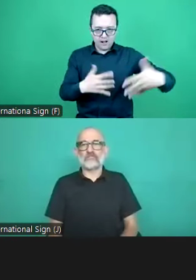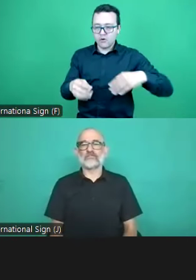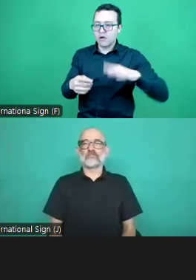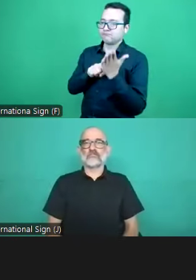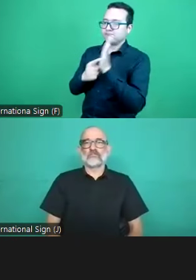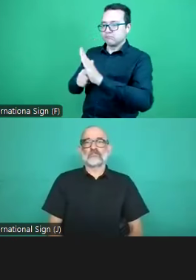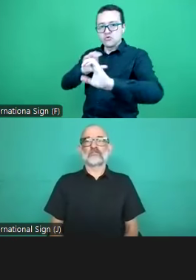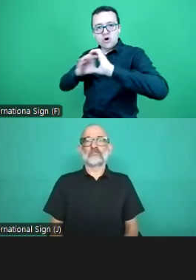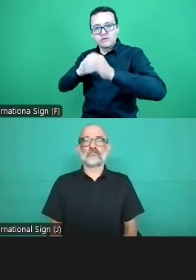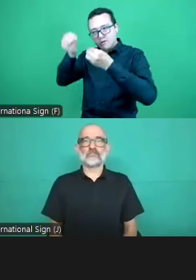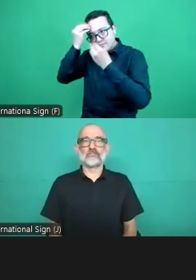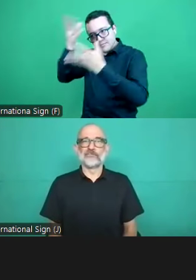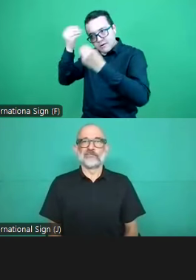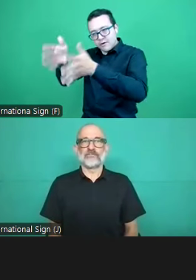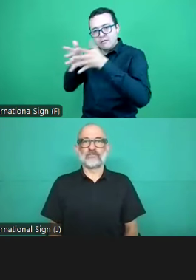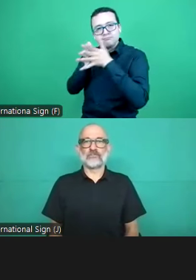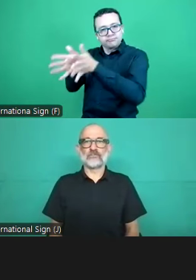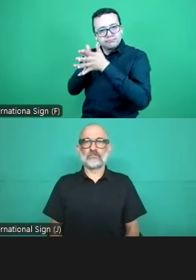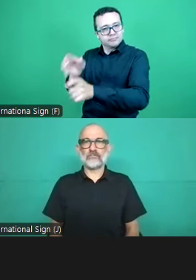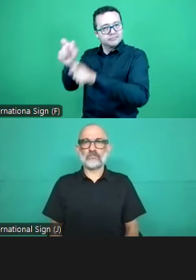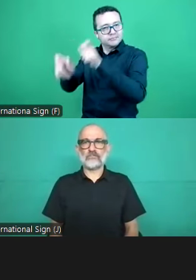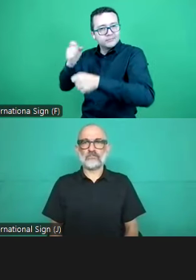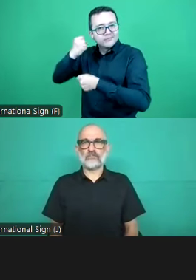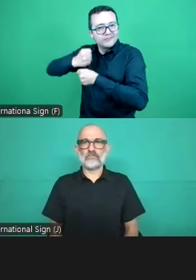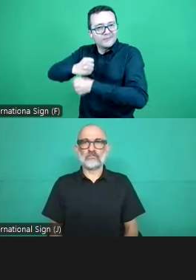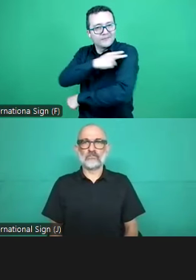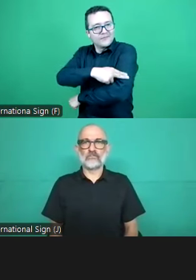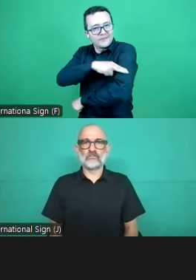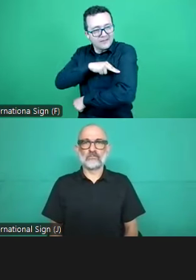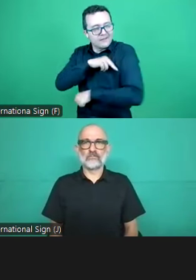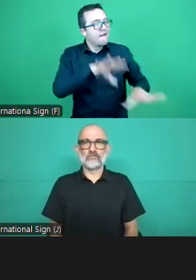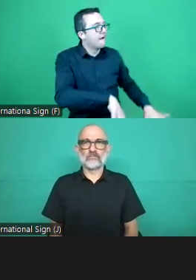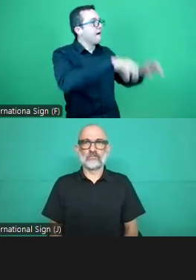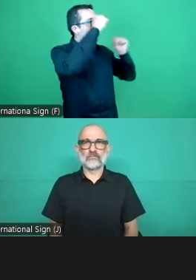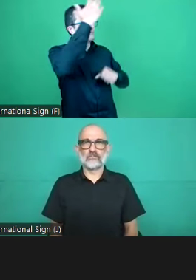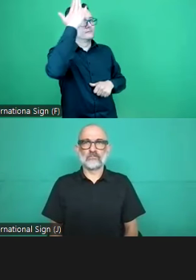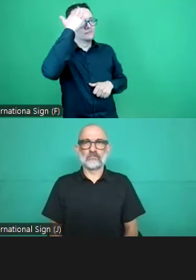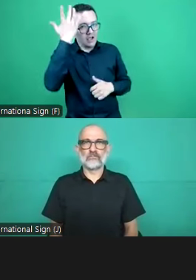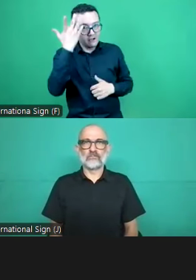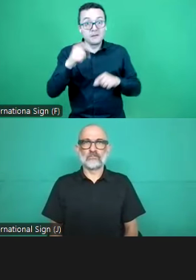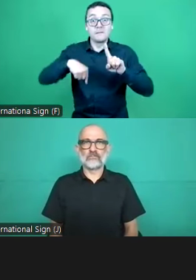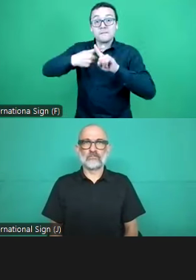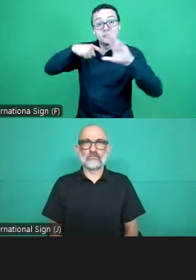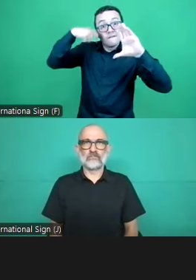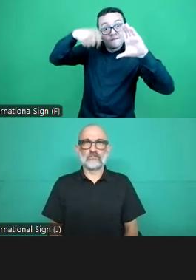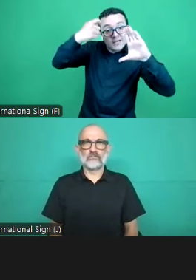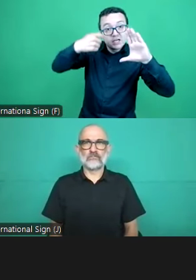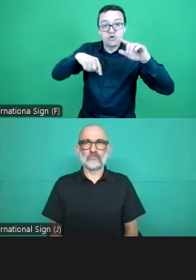comunicacional e a socialização desse material através de